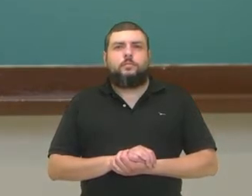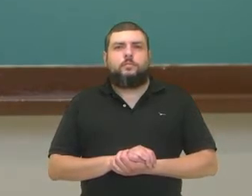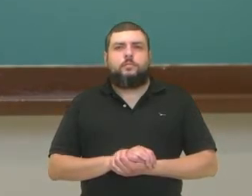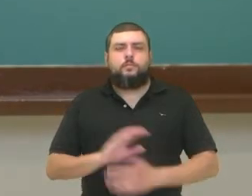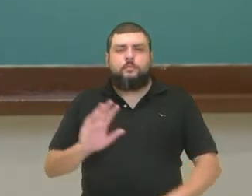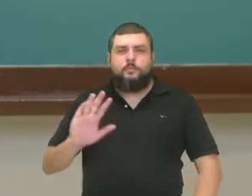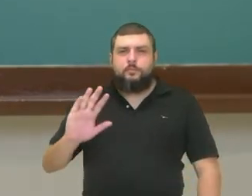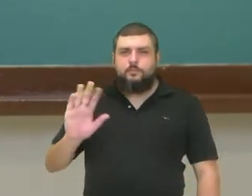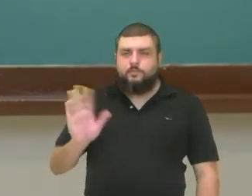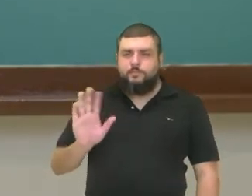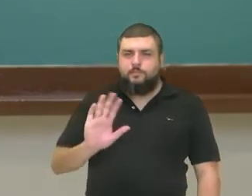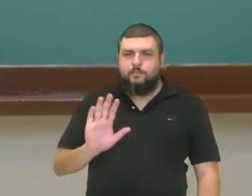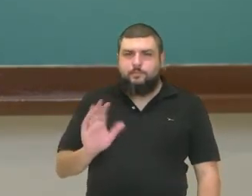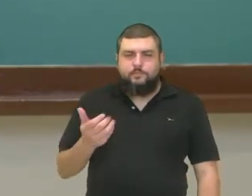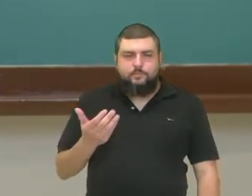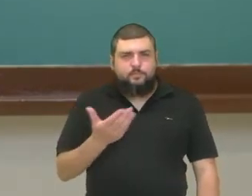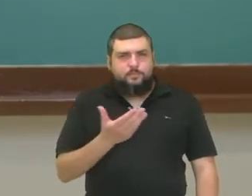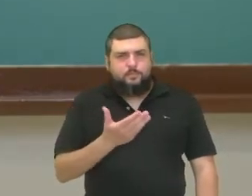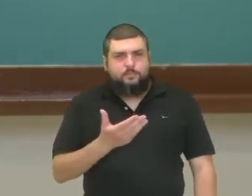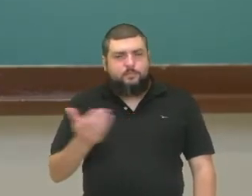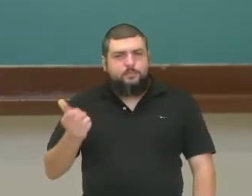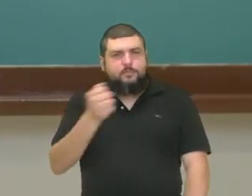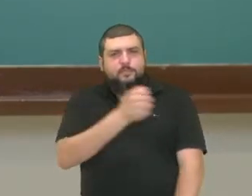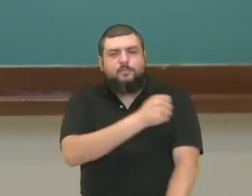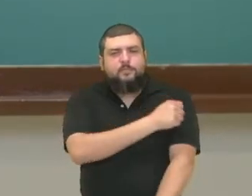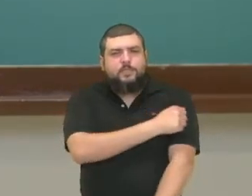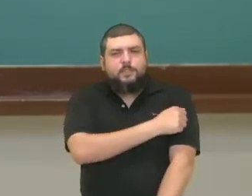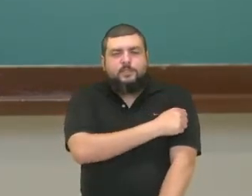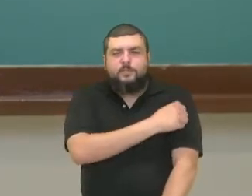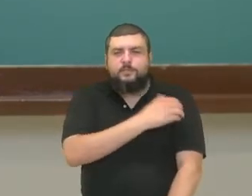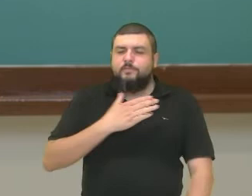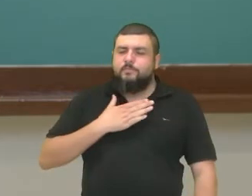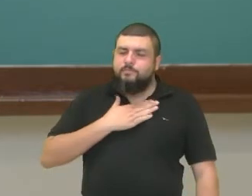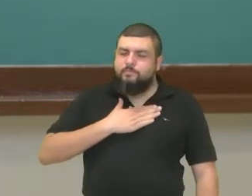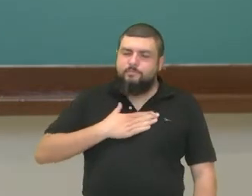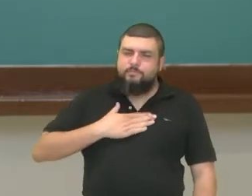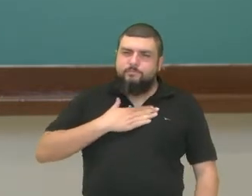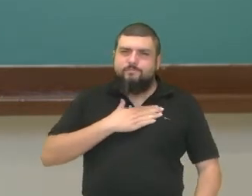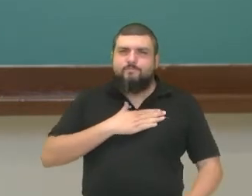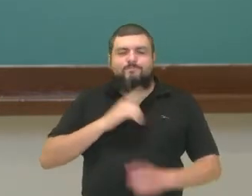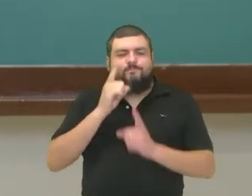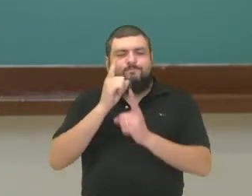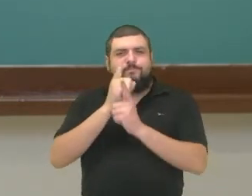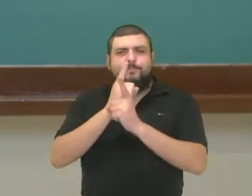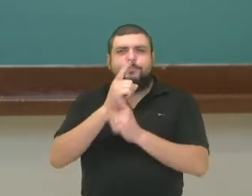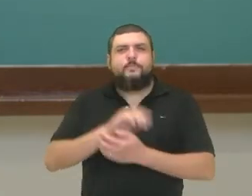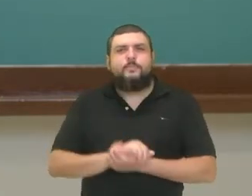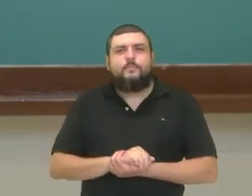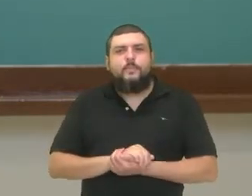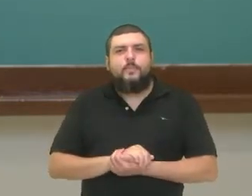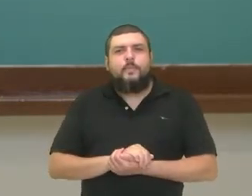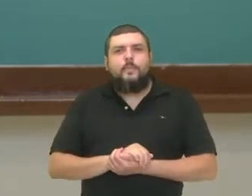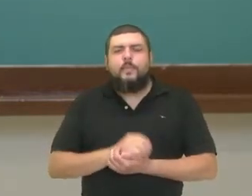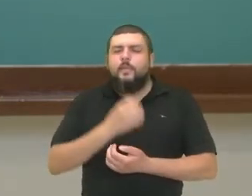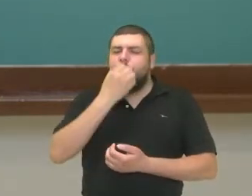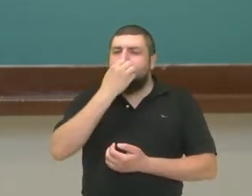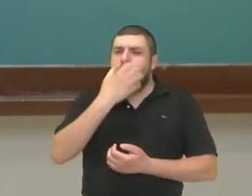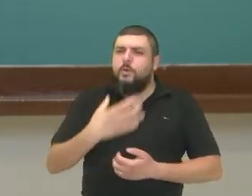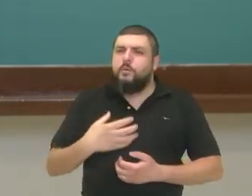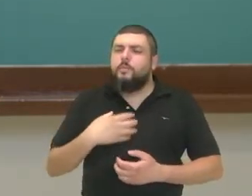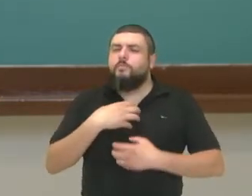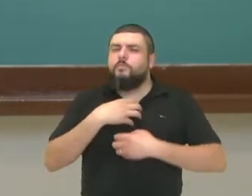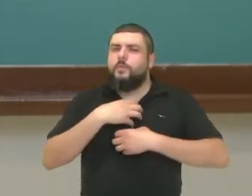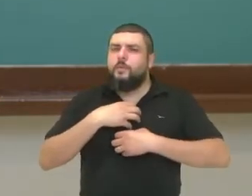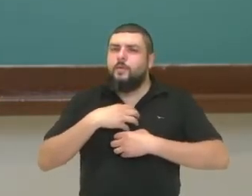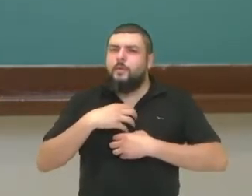Olá, meus estimados, meus queridos, minhas queridas, que alegria! Pense na alegria que